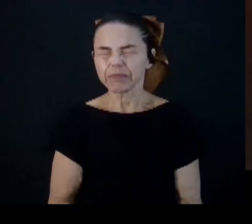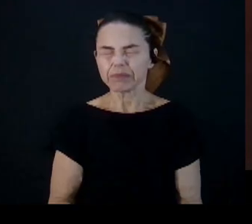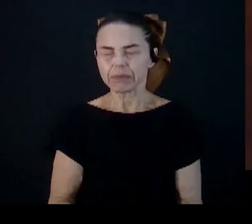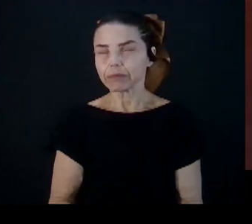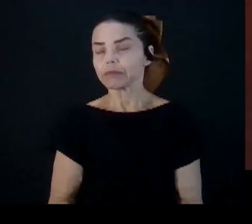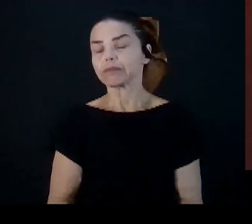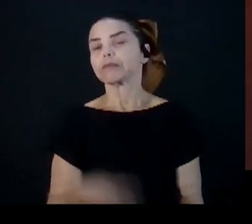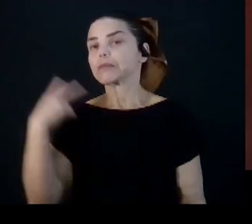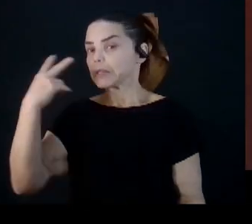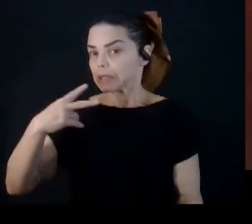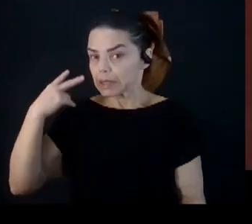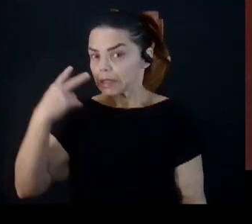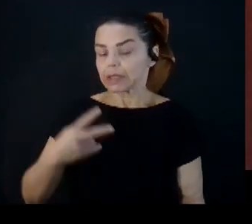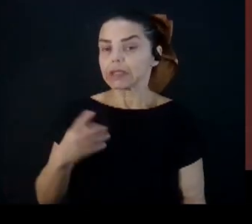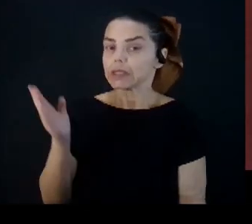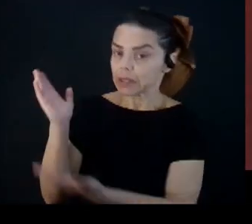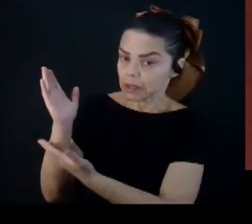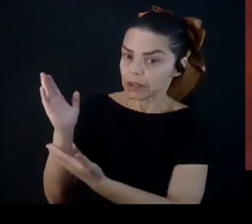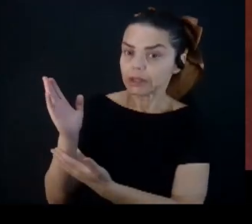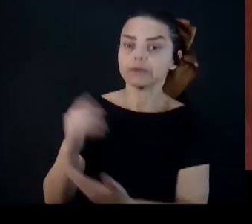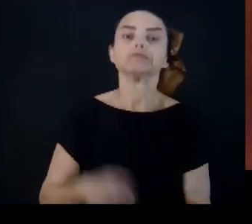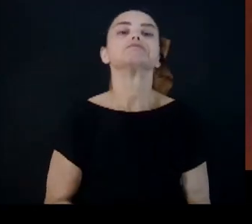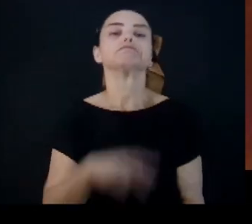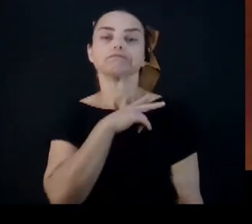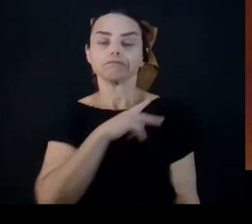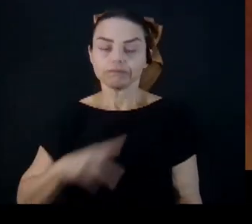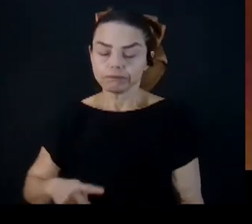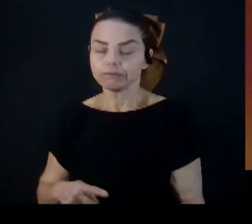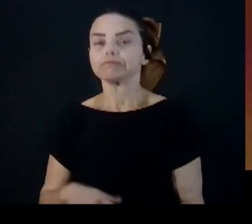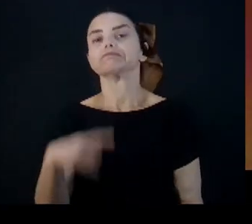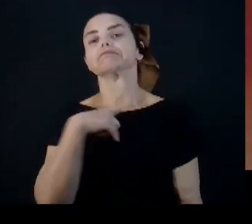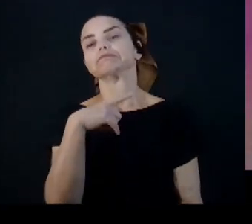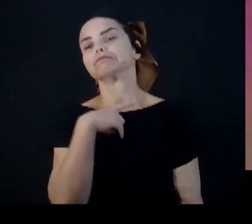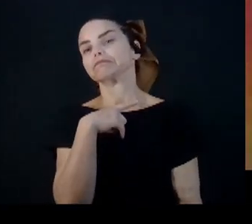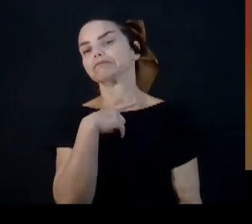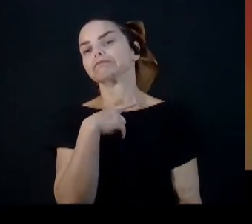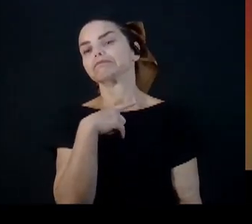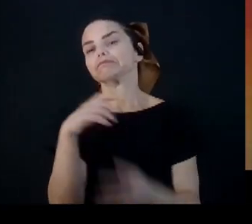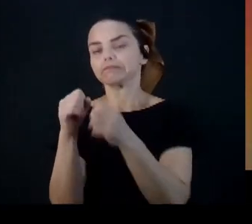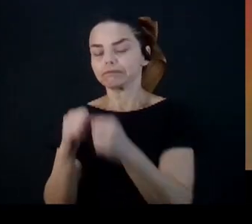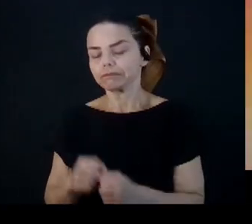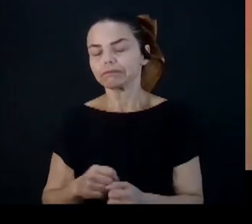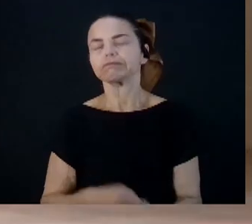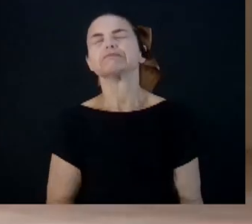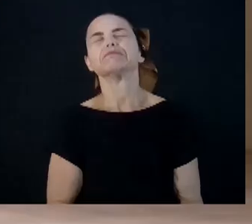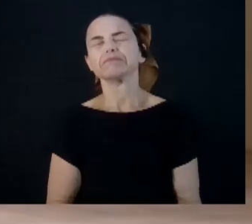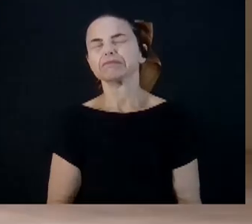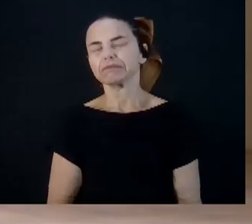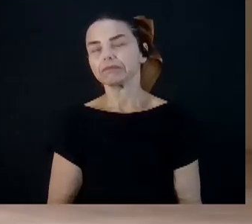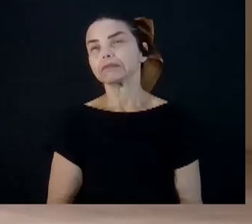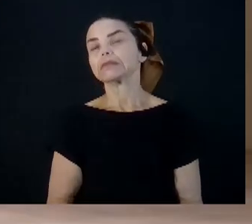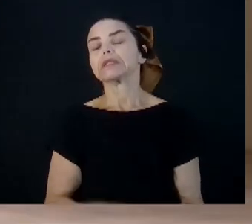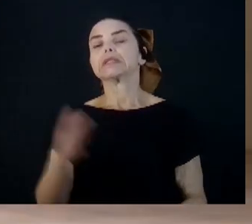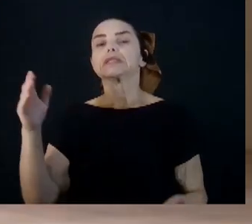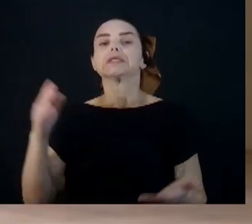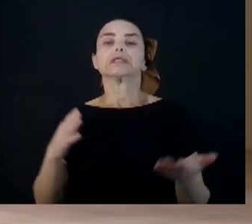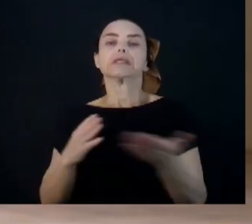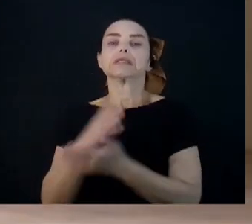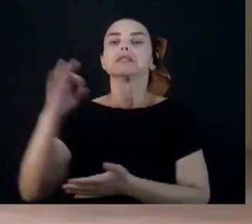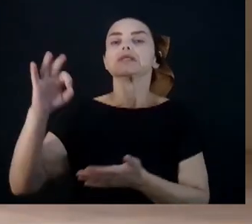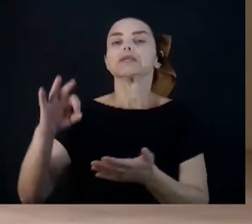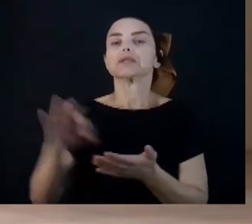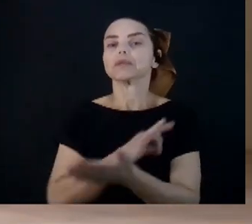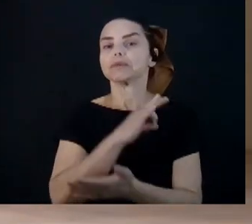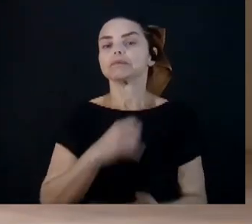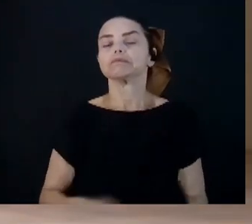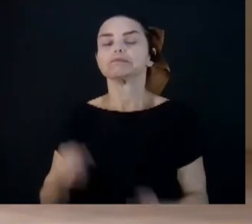vereadores, presidente de Câmara, e era a Câmara que tinha esse poder de chancelar, né, a construção desse cemitério.